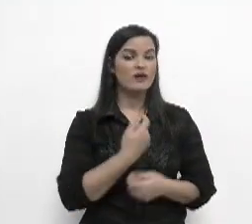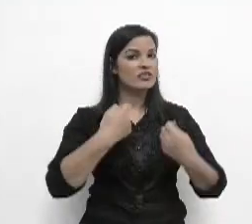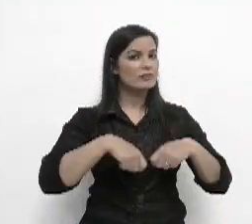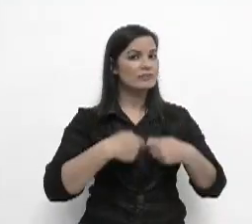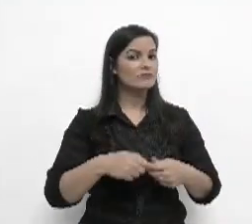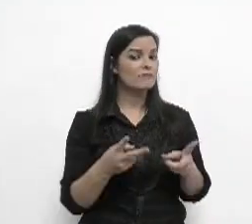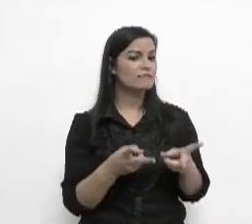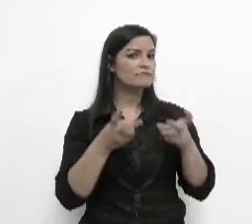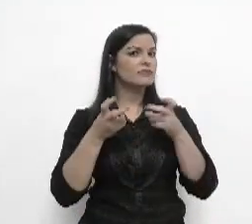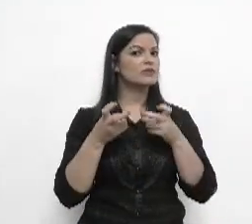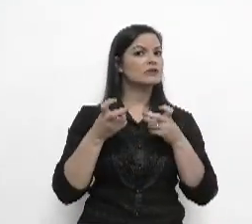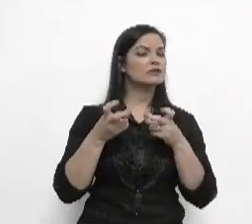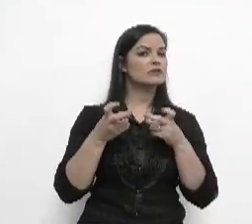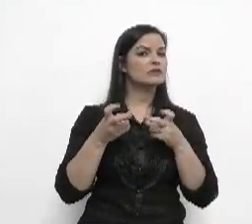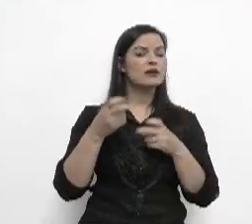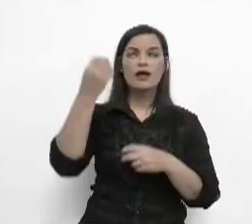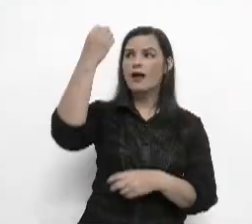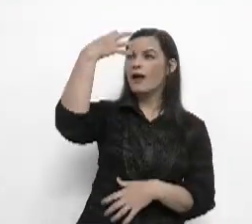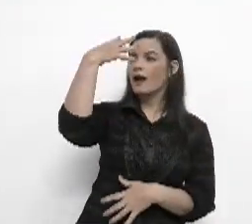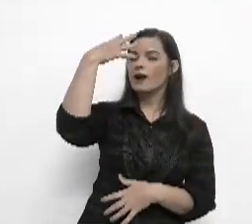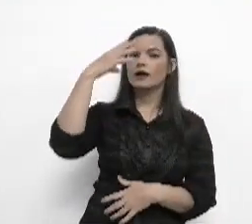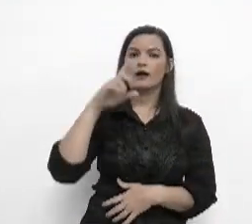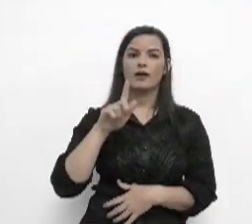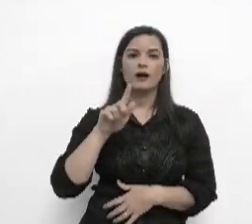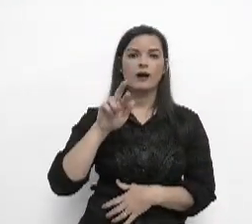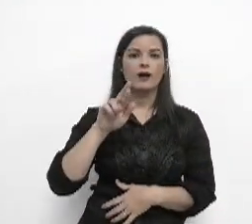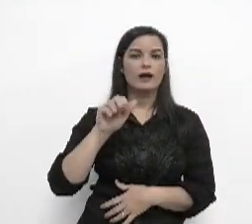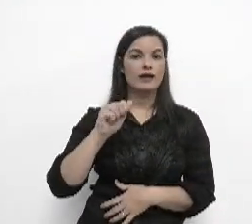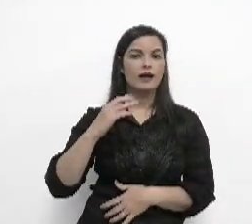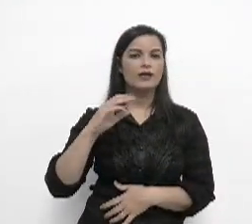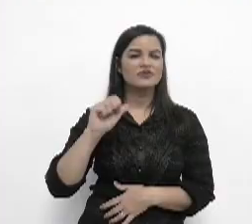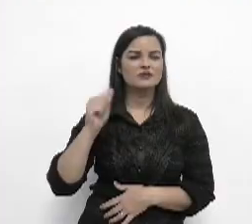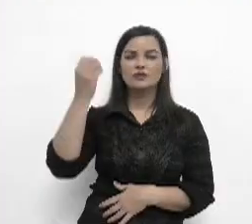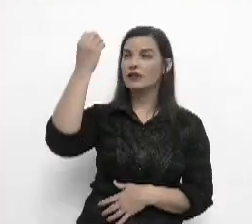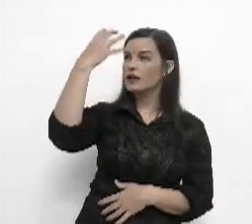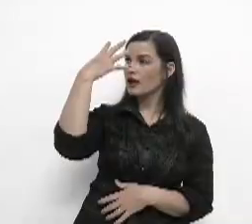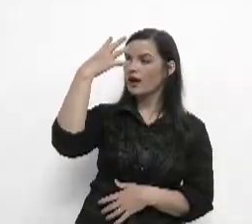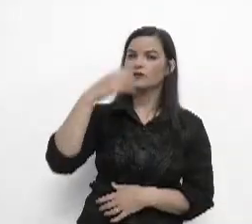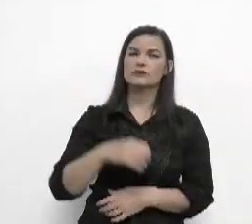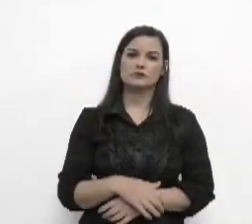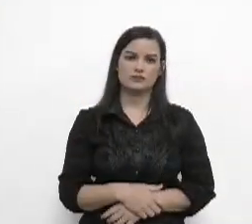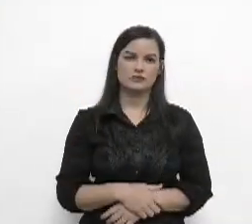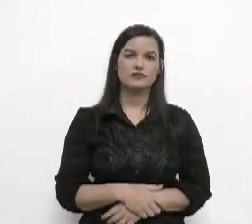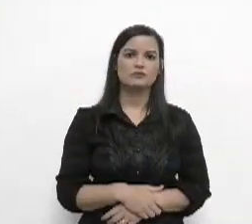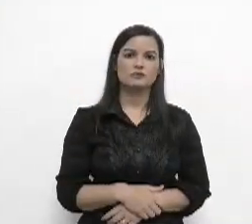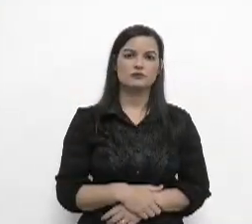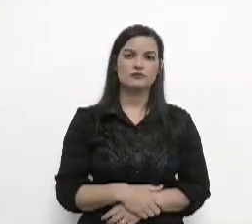graça em nossas vidas para que sejamos usados como instrumentos.